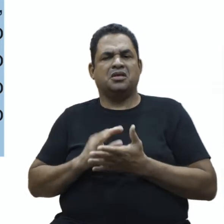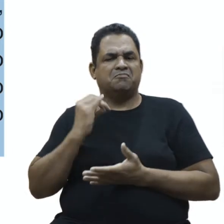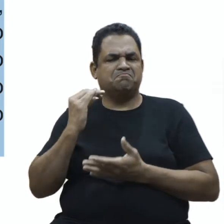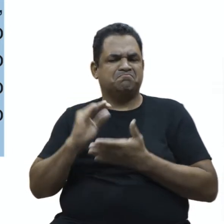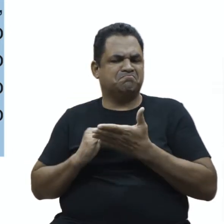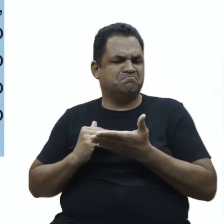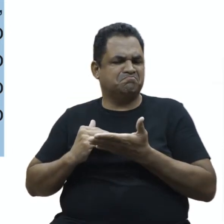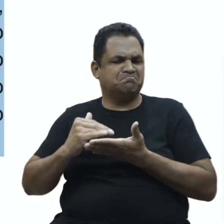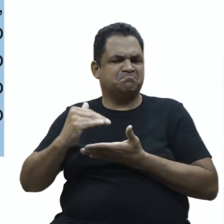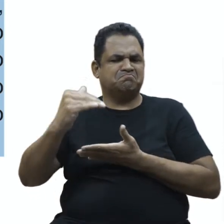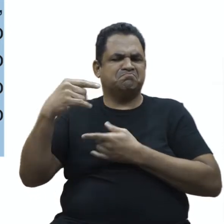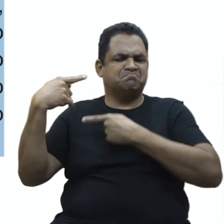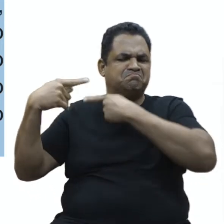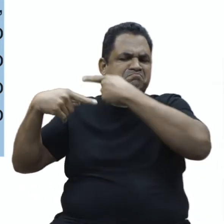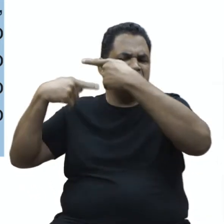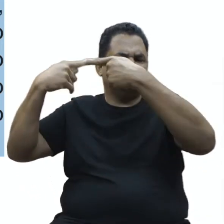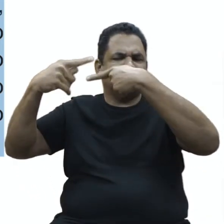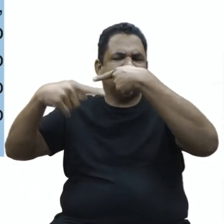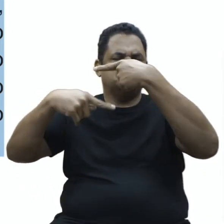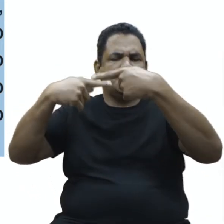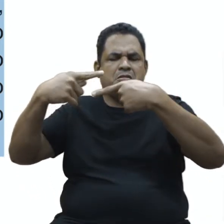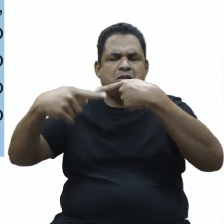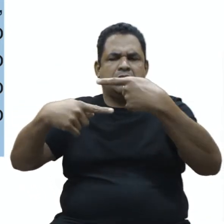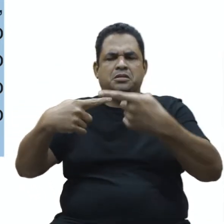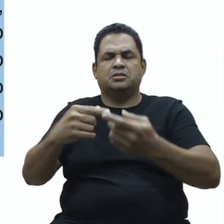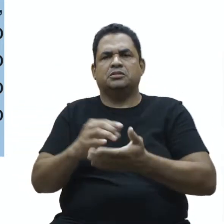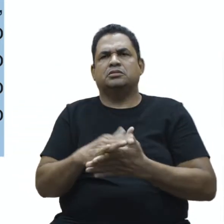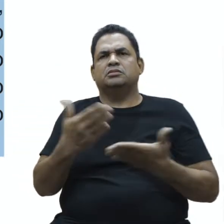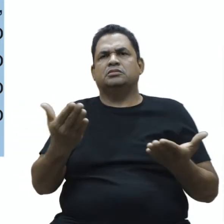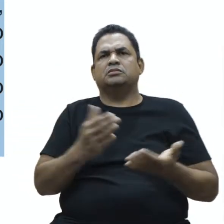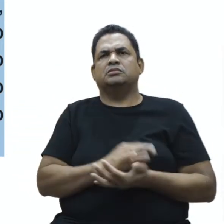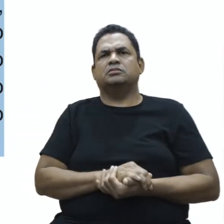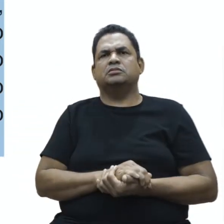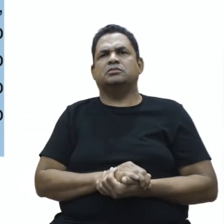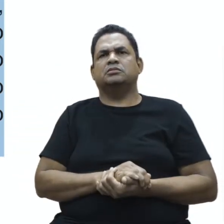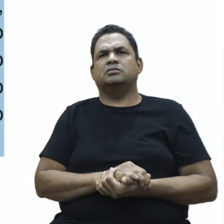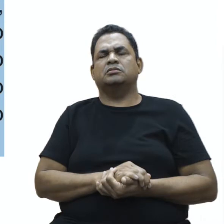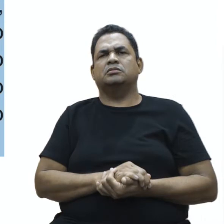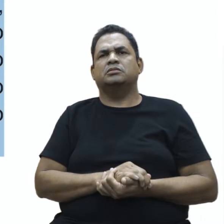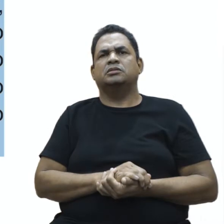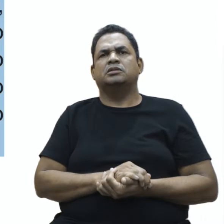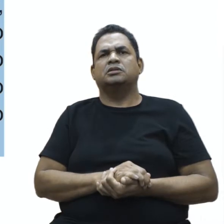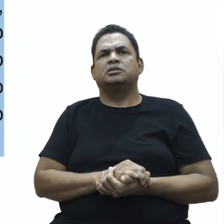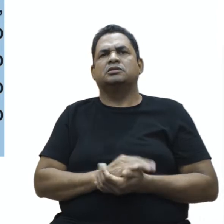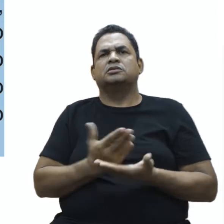não saía, como é o caso da constitucional. E ele também só